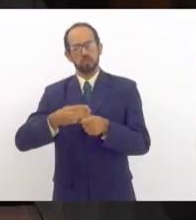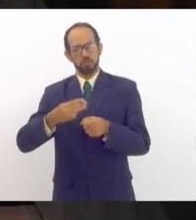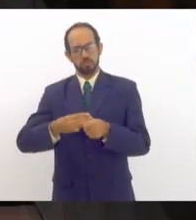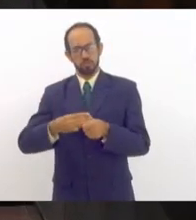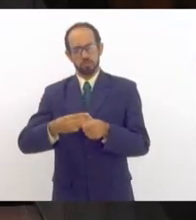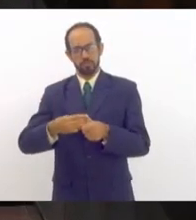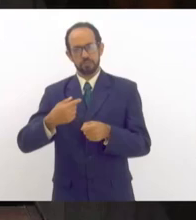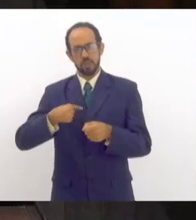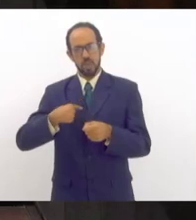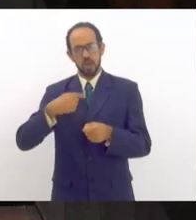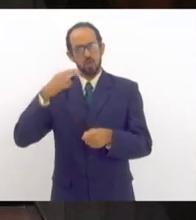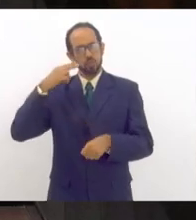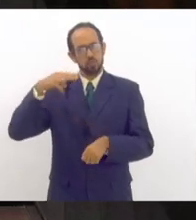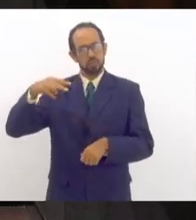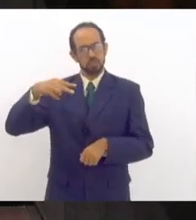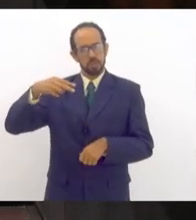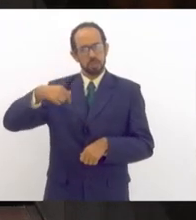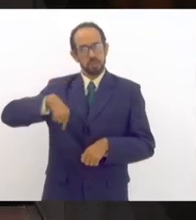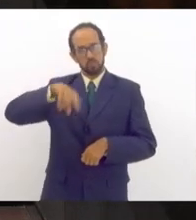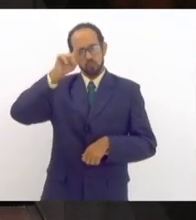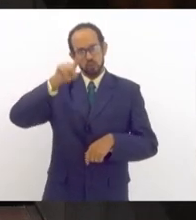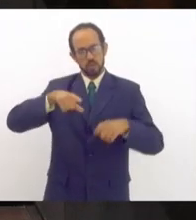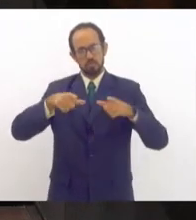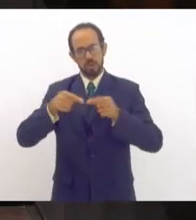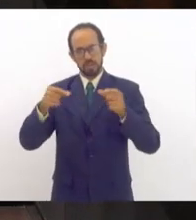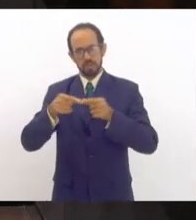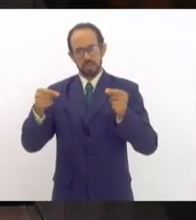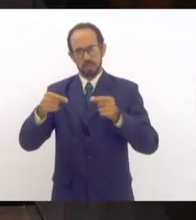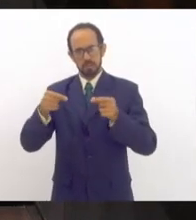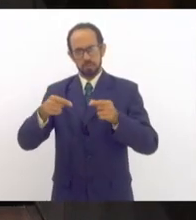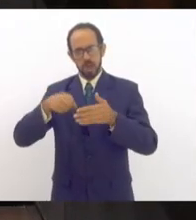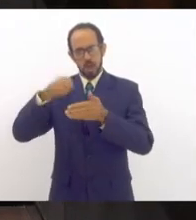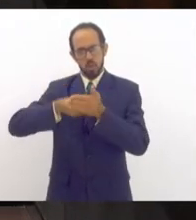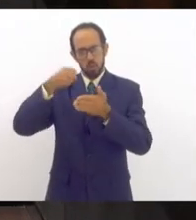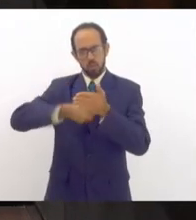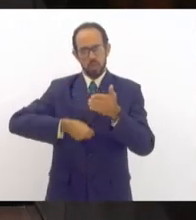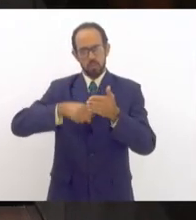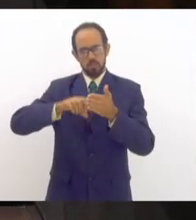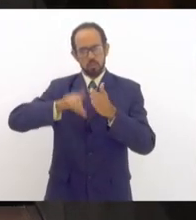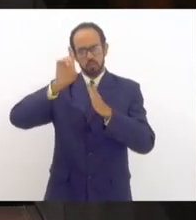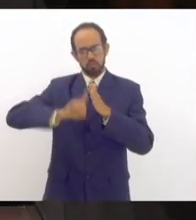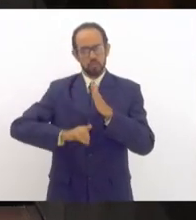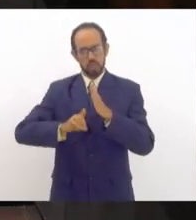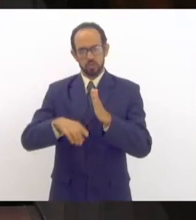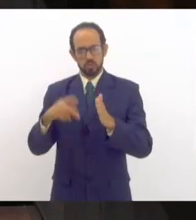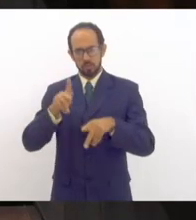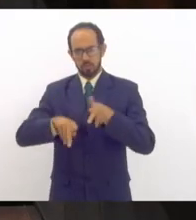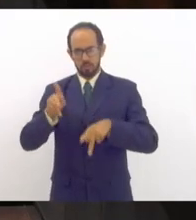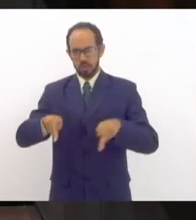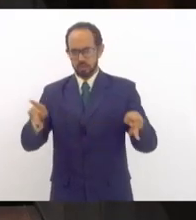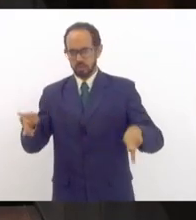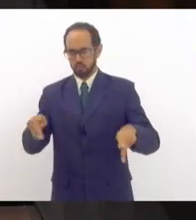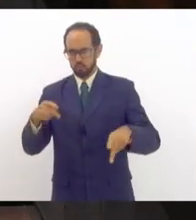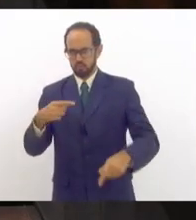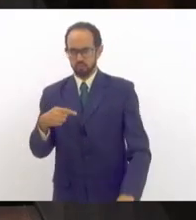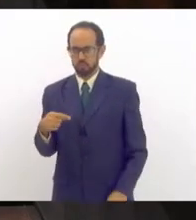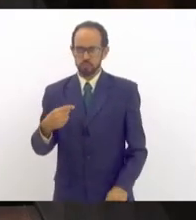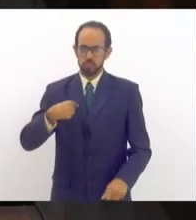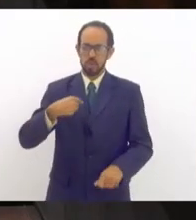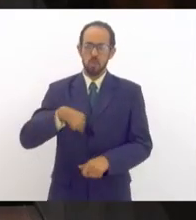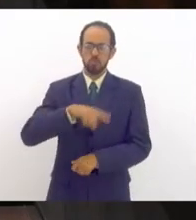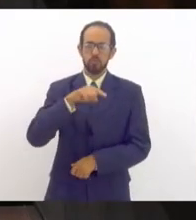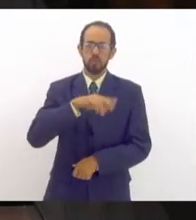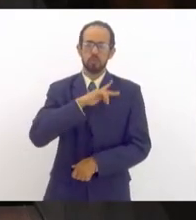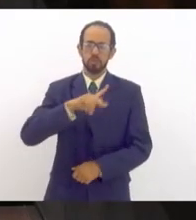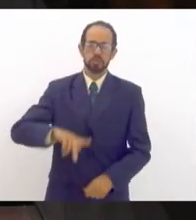estive em Brasília para poder lutar né pelo direito do povo eu estive no como presidente da ANTT